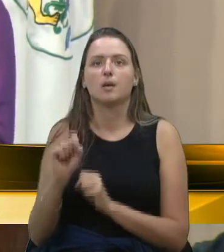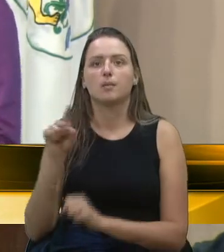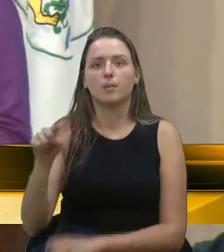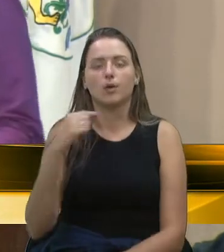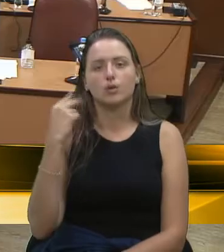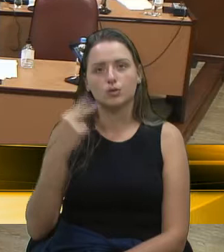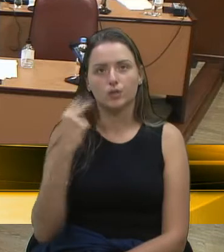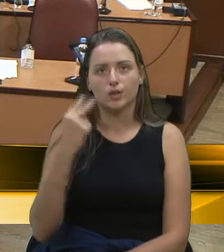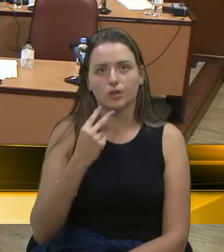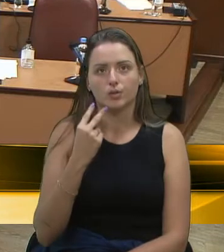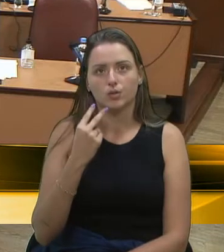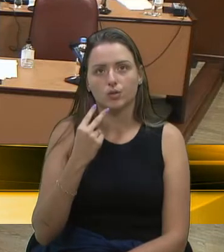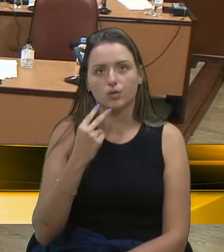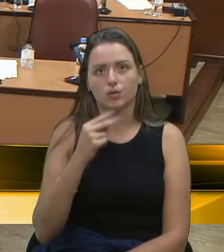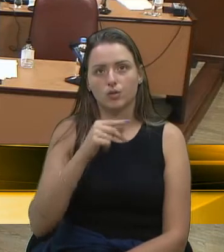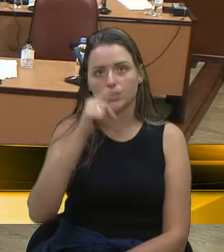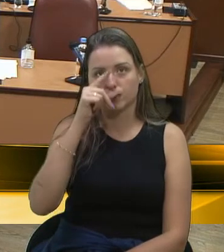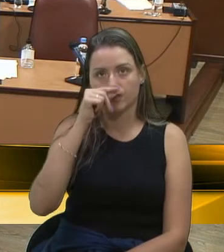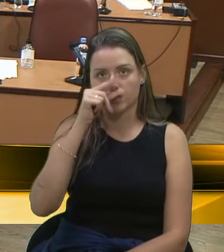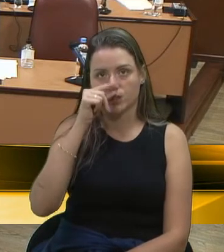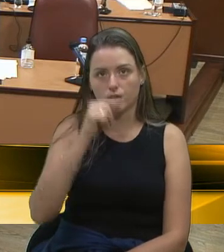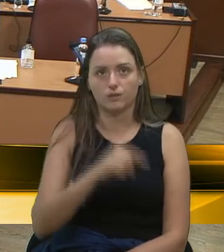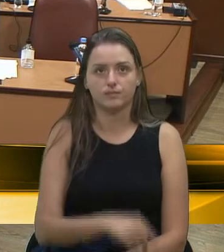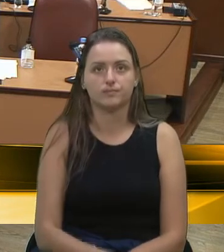vereador Fantinel.